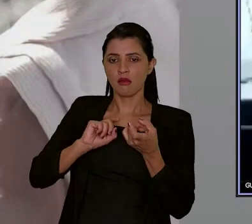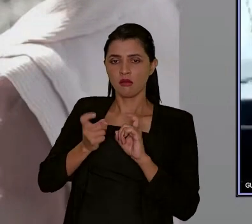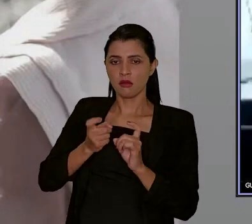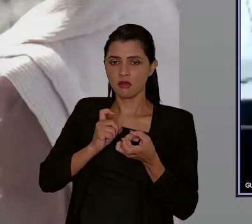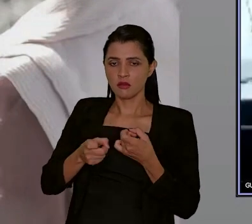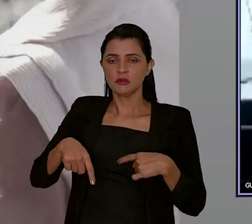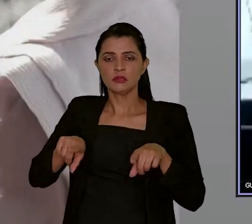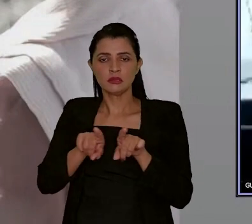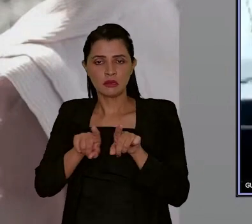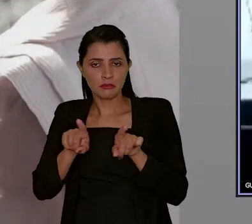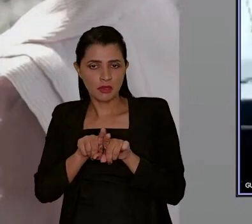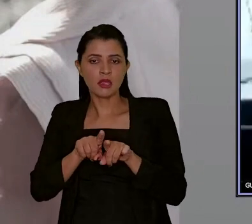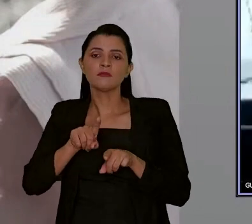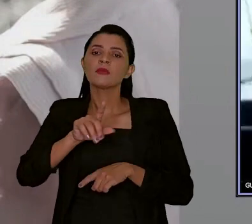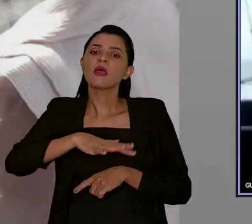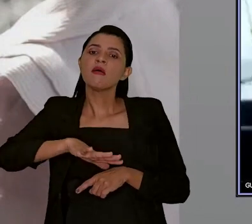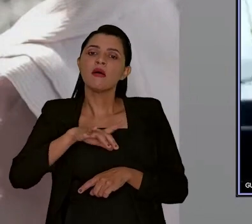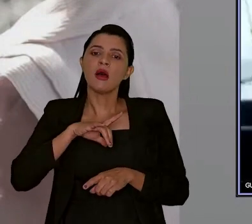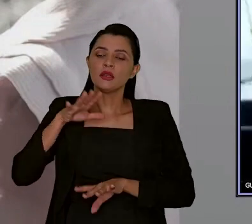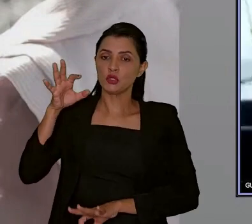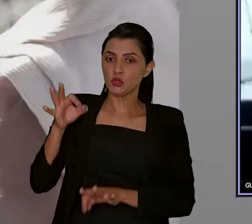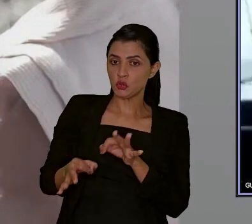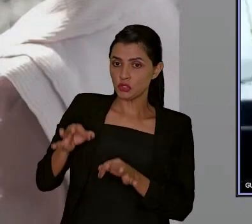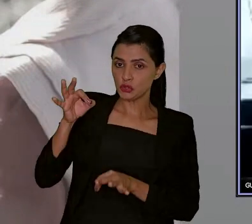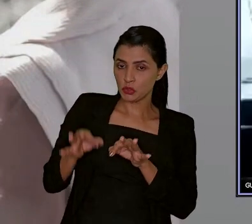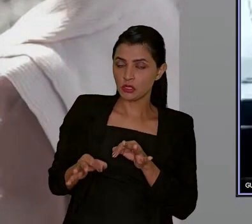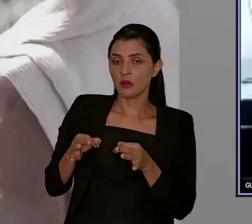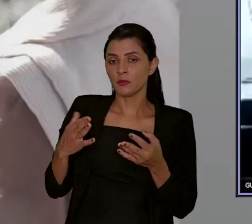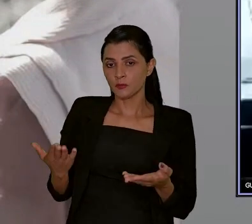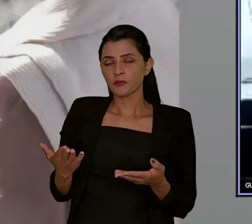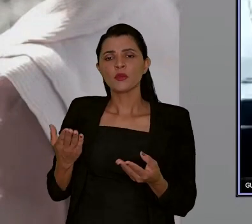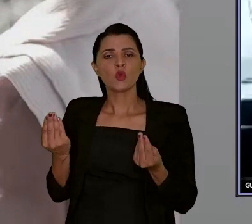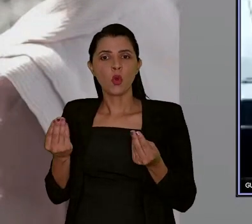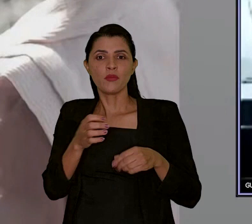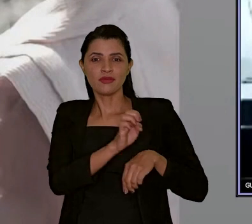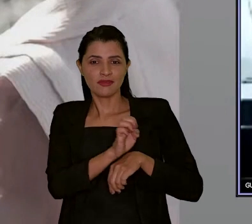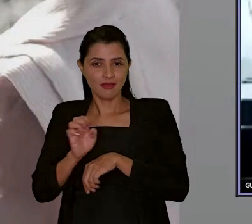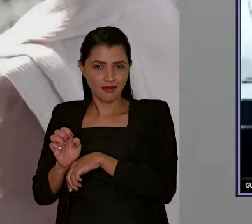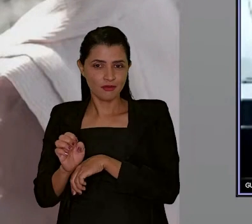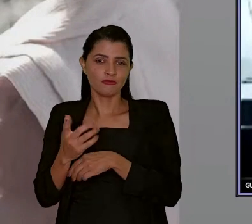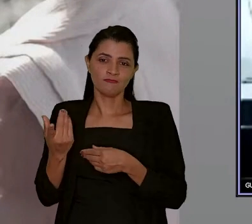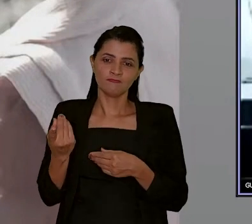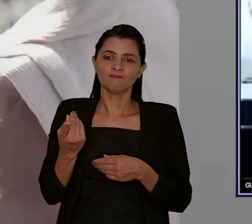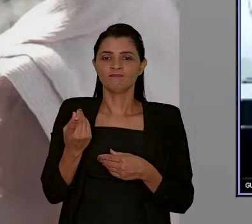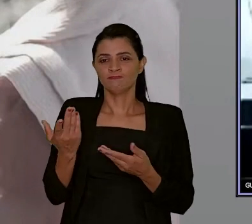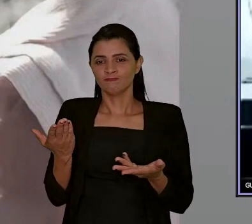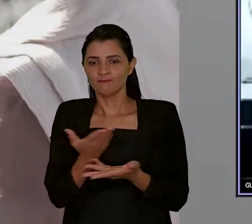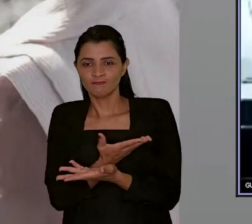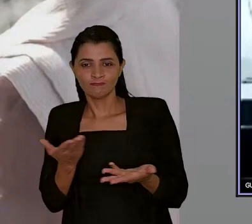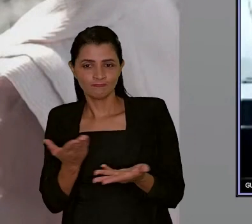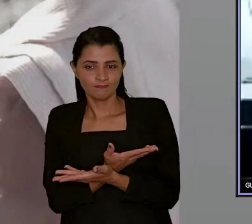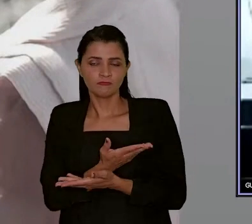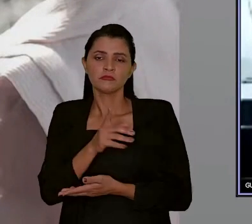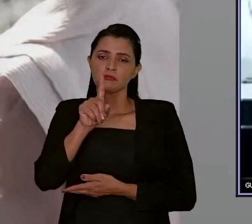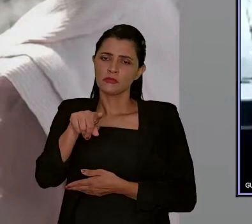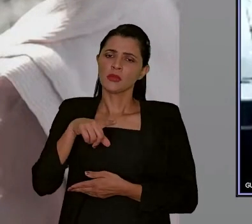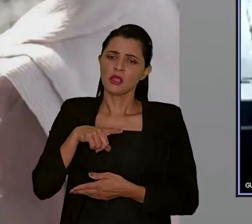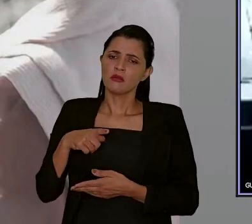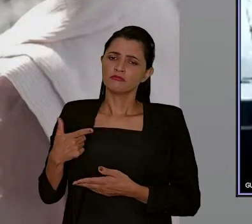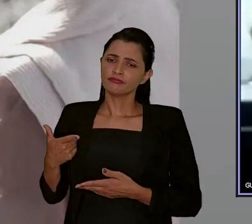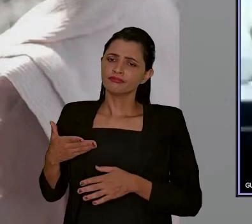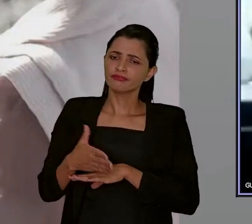no plano jurisdicional, entre estados que passam a fazer parte